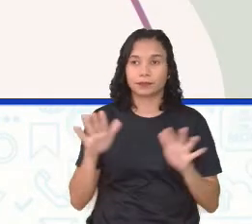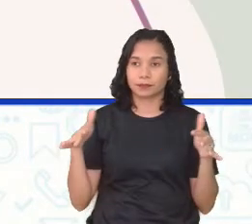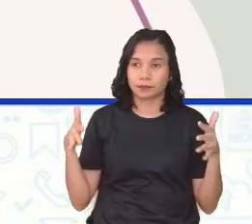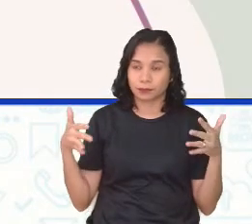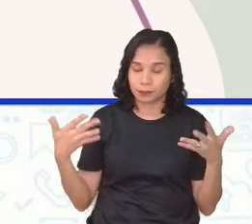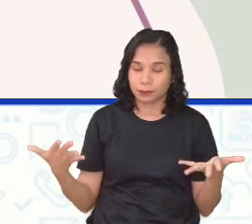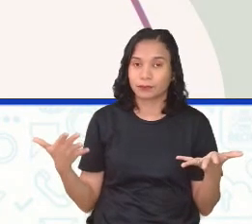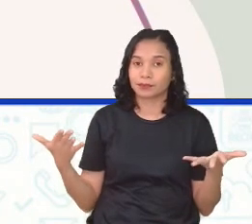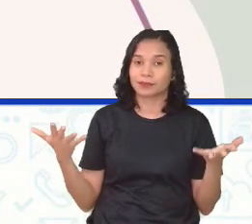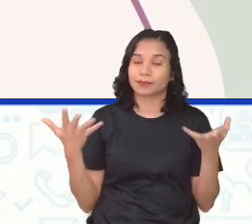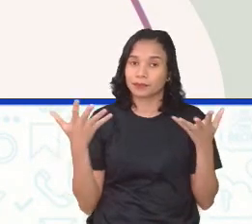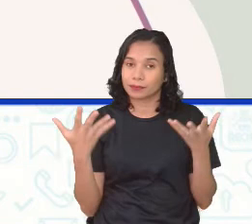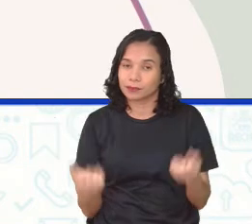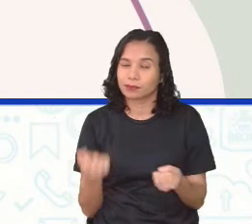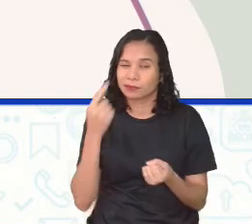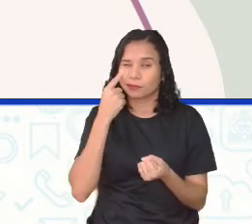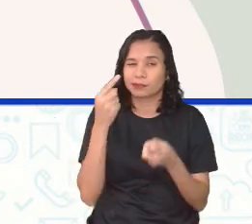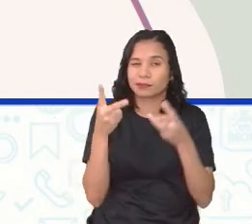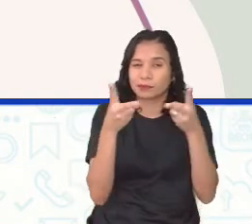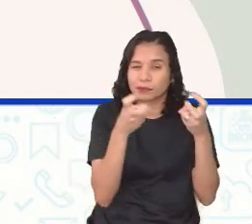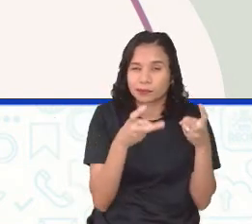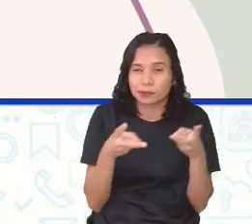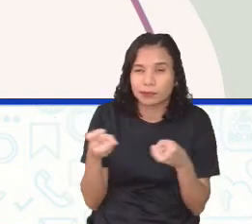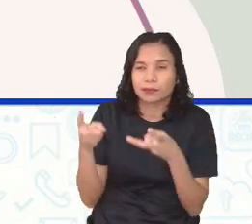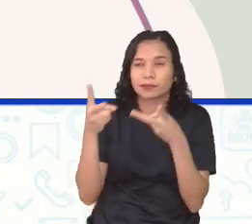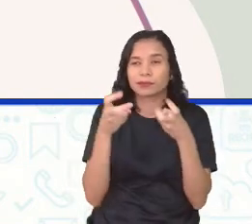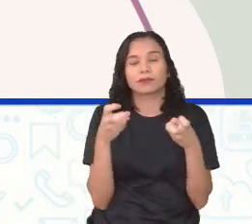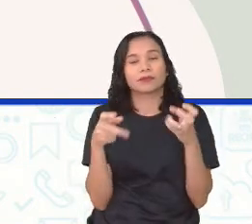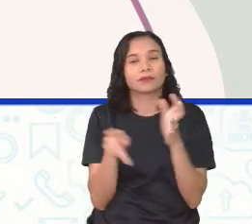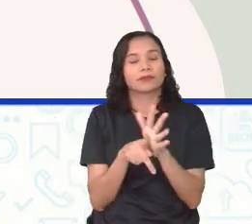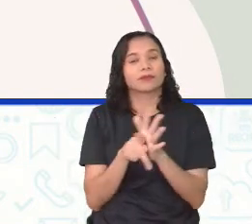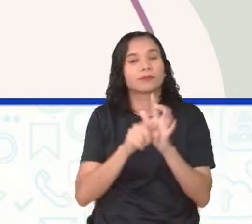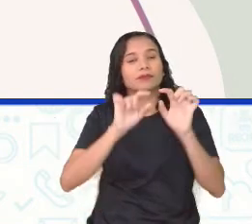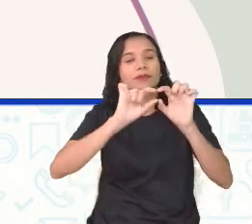Então, vamos perceber aí, não é? O trecho